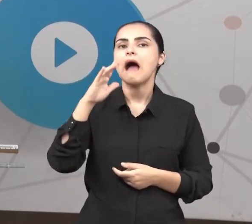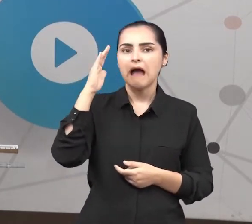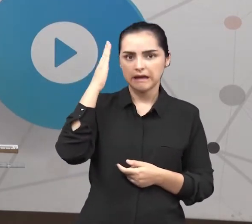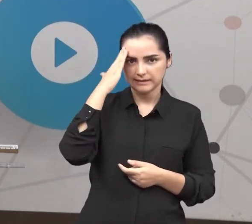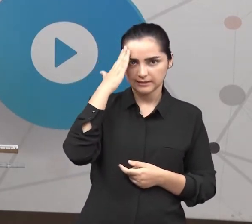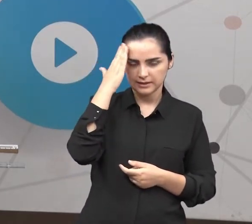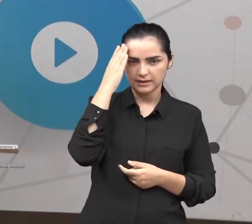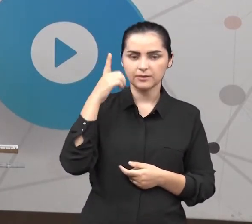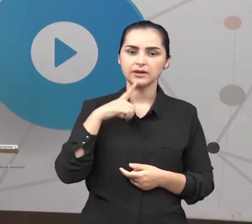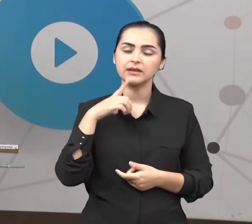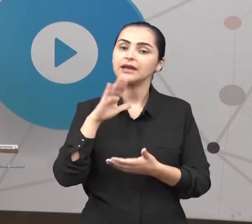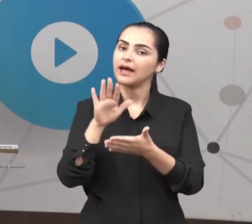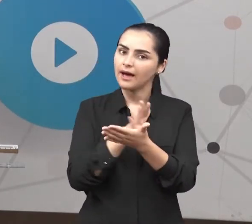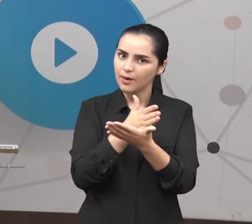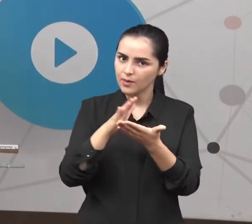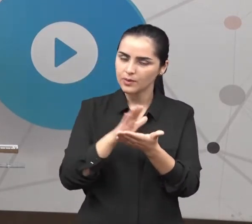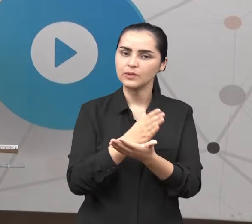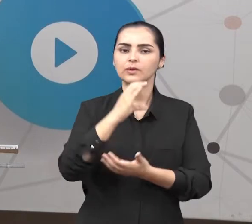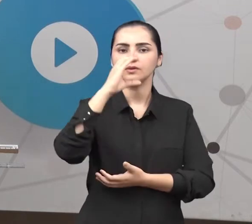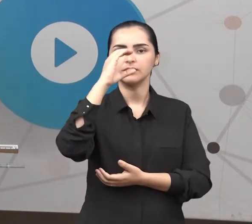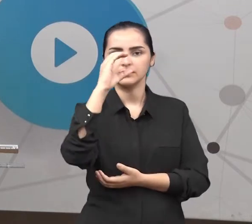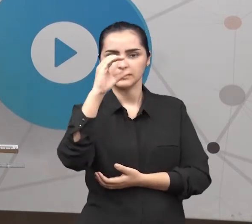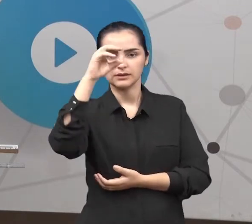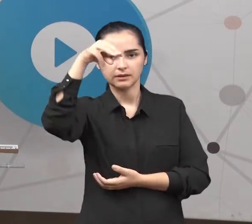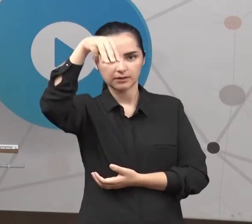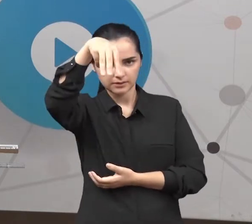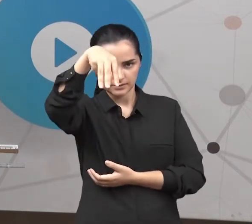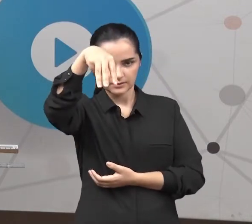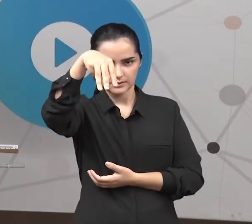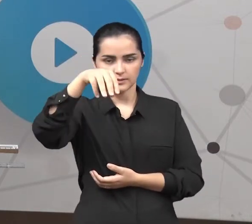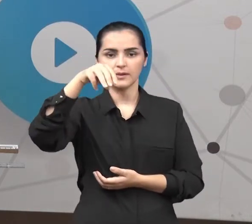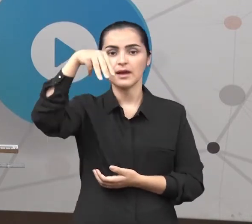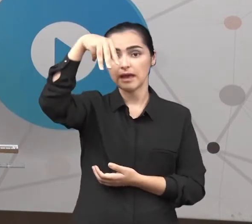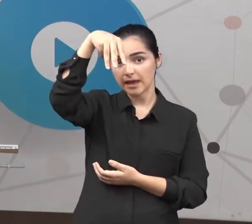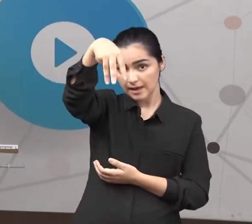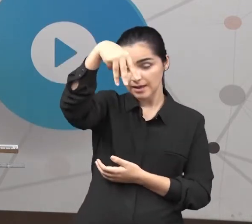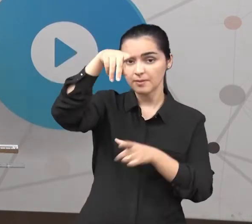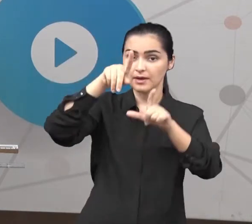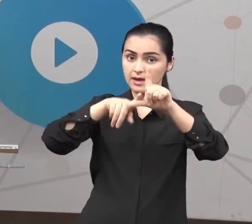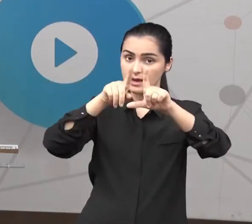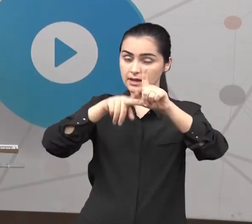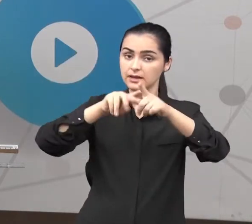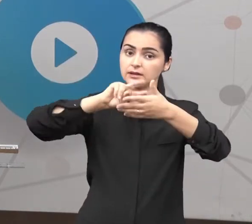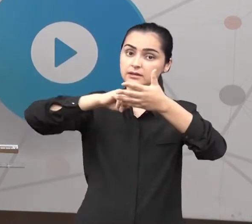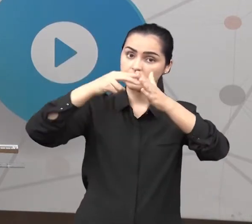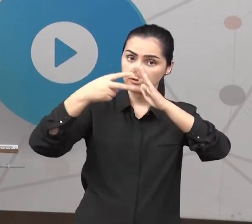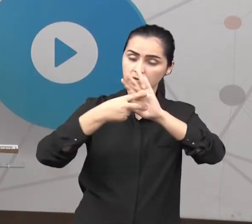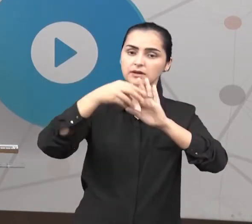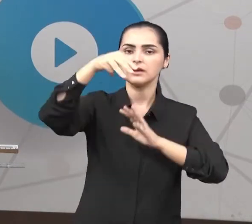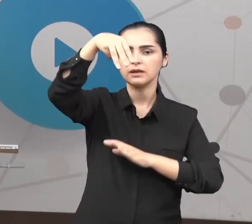alguns centímetros. M é a letra que simboliza metro.